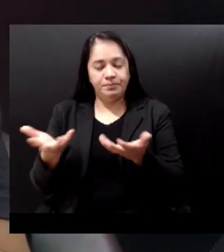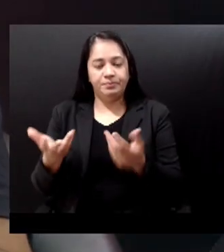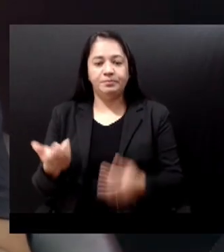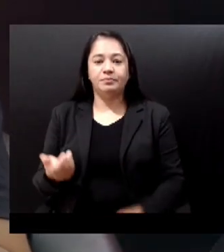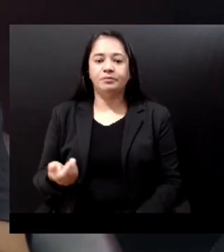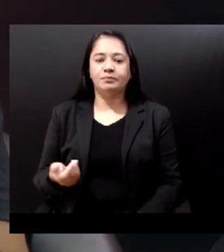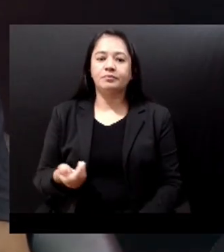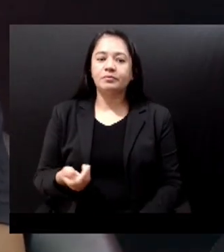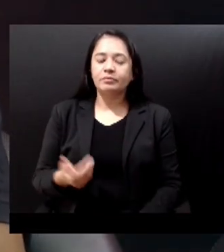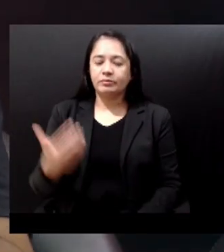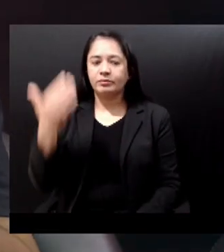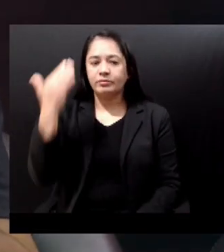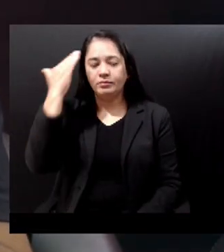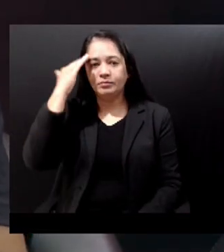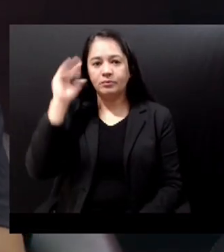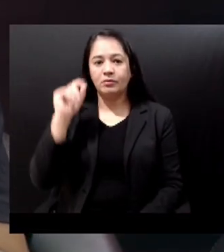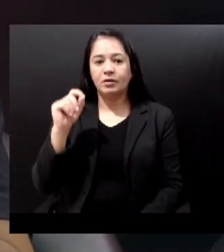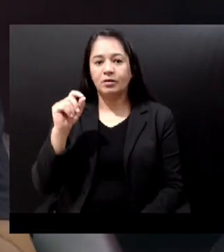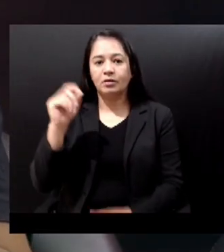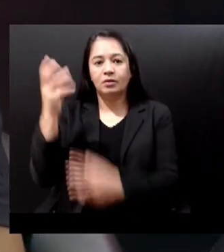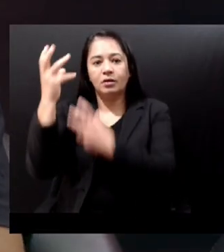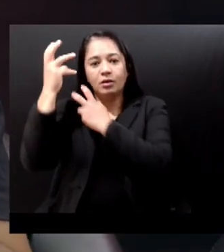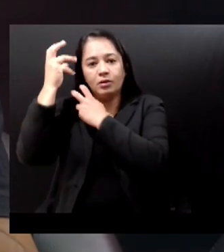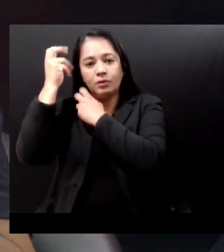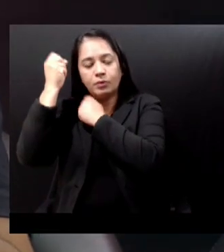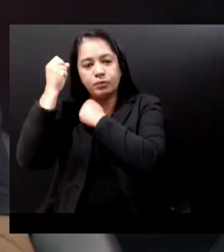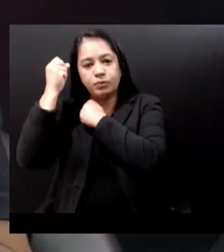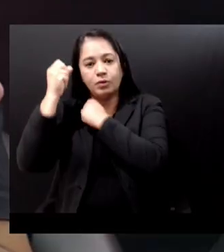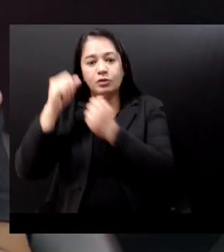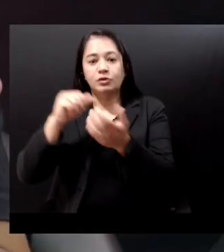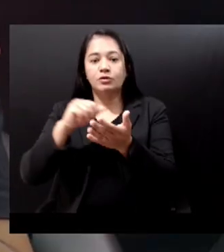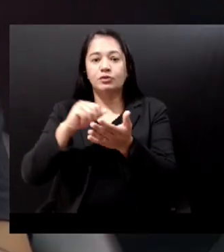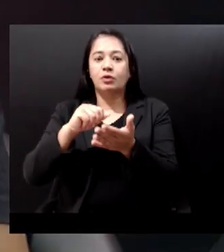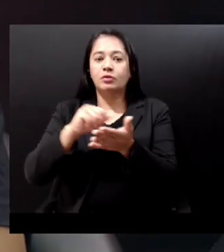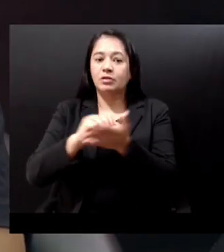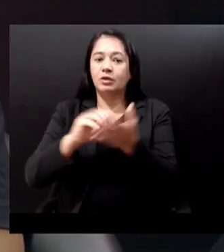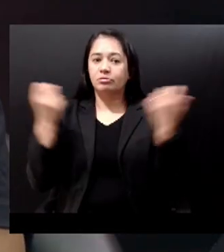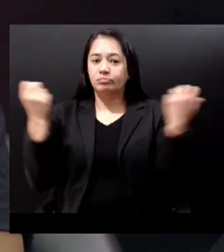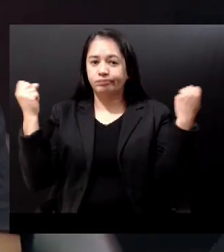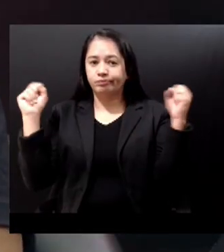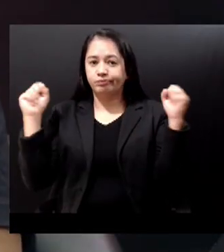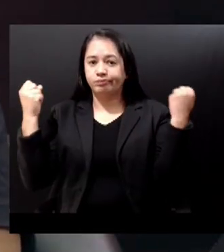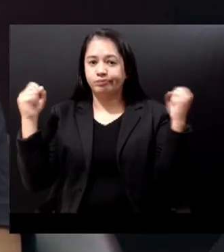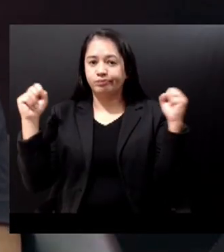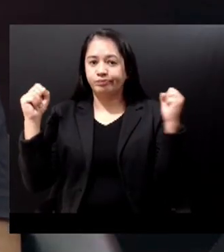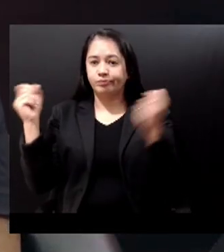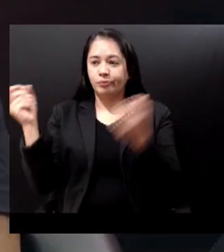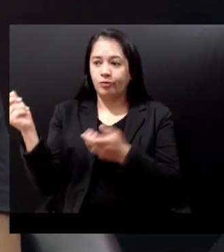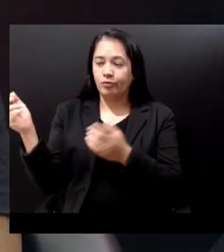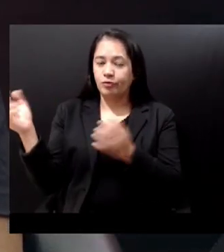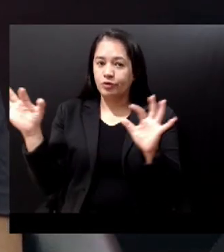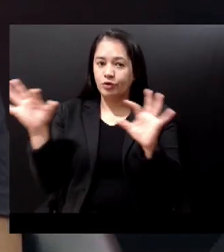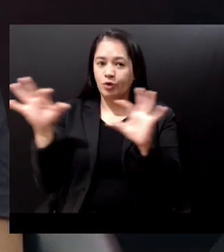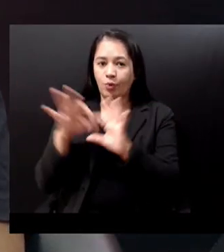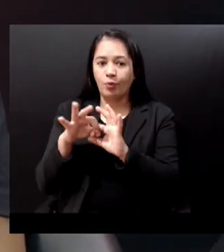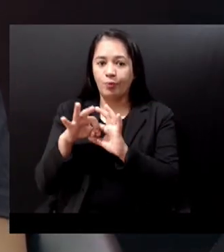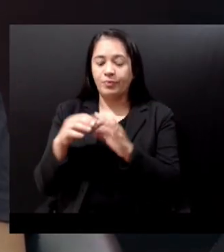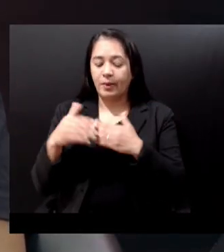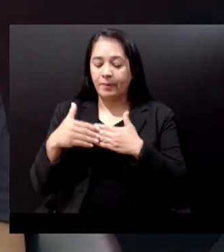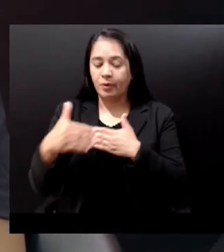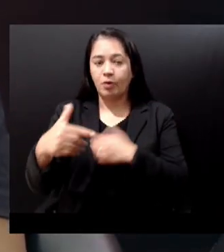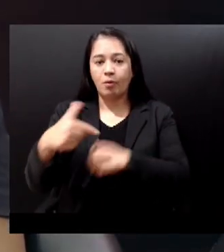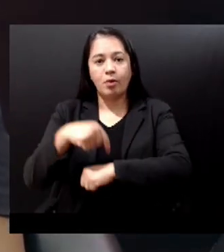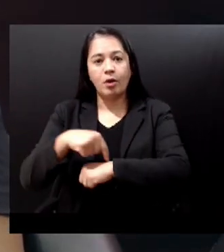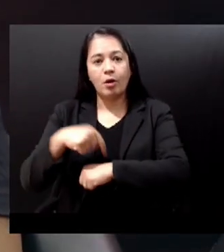o sono e a atividade física são coisas que se puxam. Então, Uhum. automaticamente, a partir do momento que eu faço